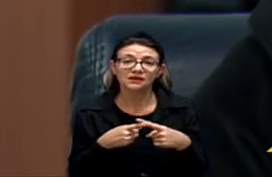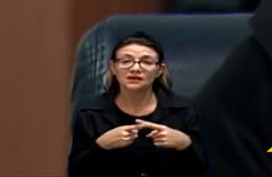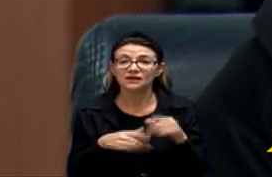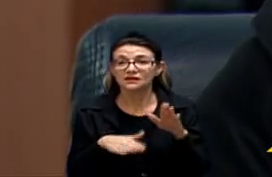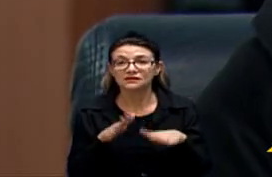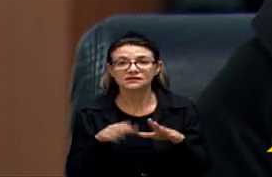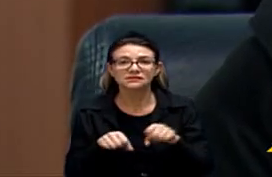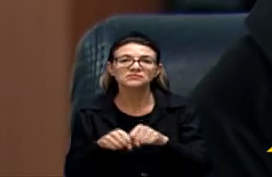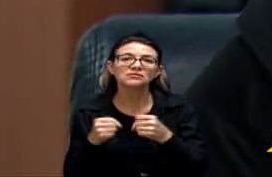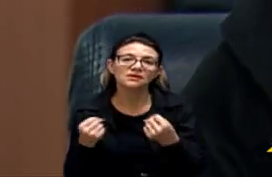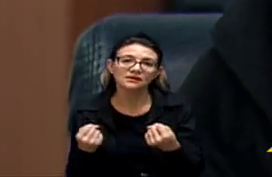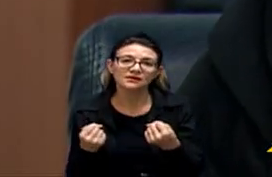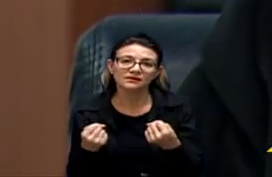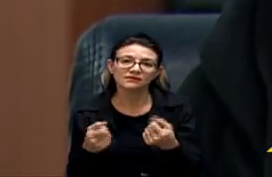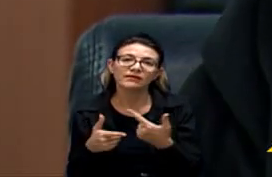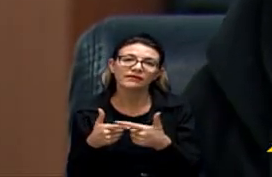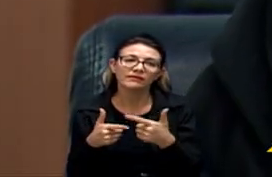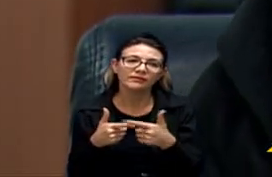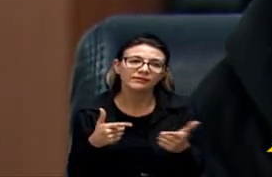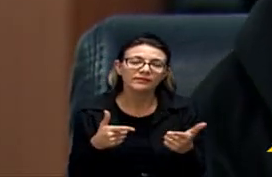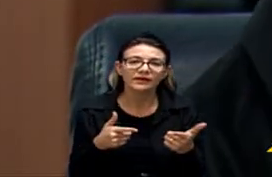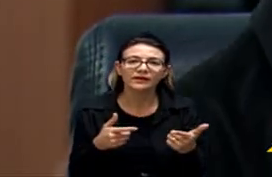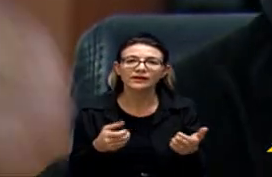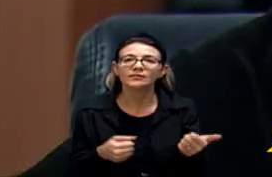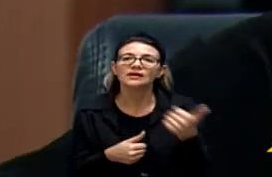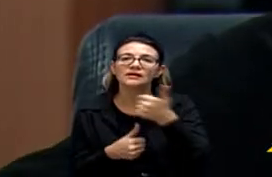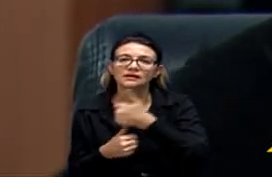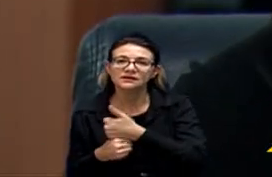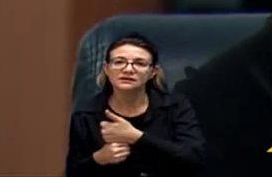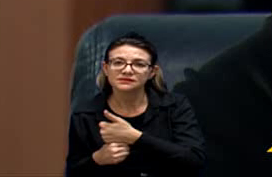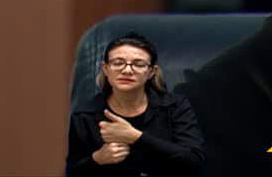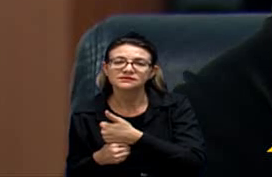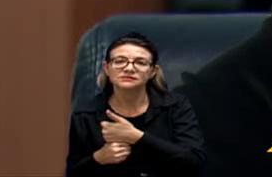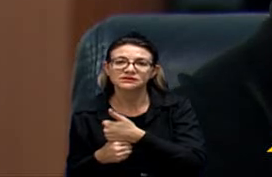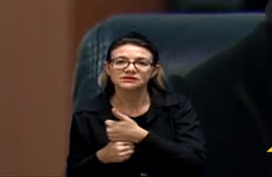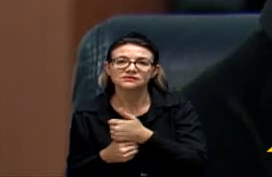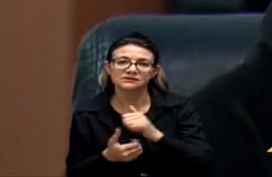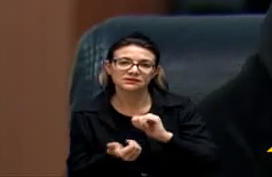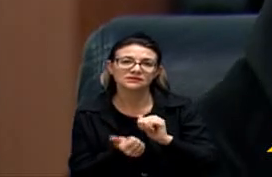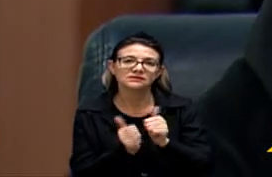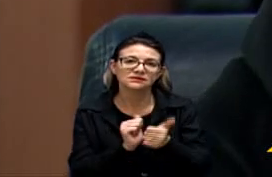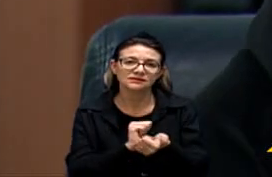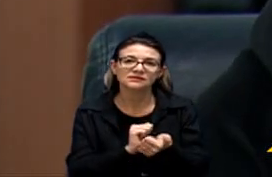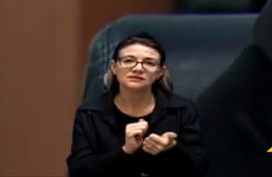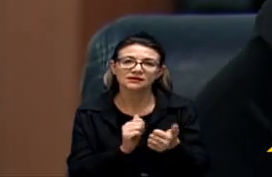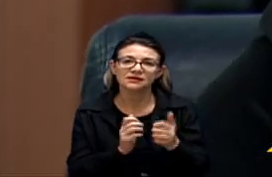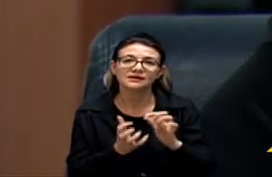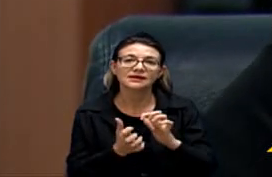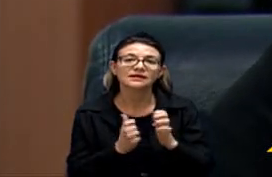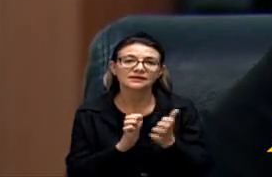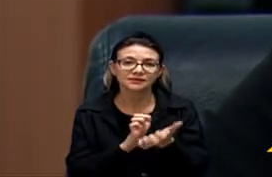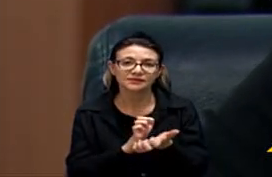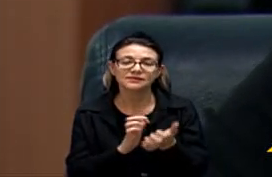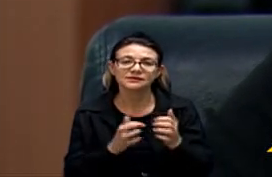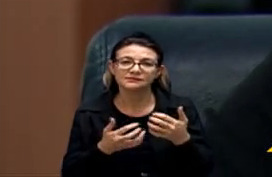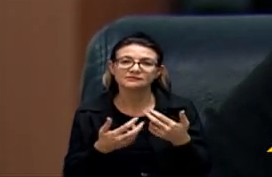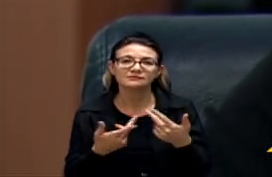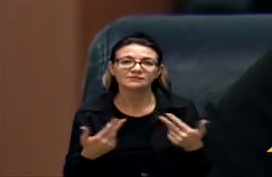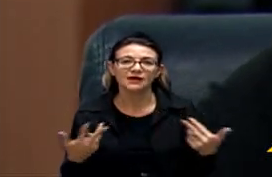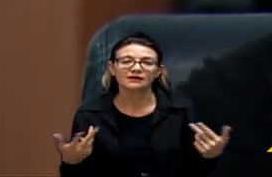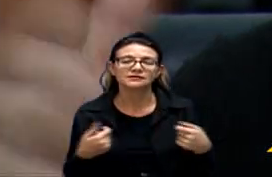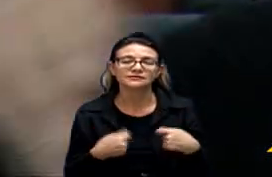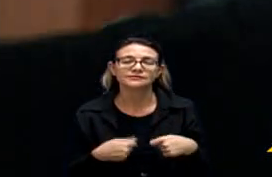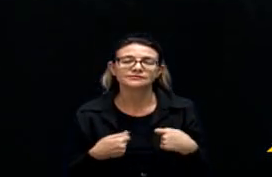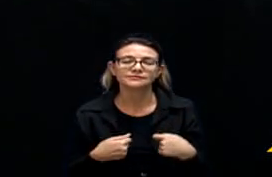reposição aí se você tem um que tem que dividir com outra pasta se aquele quebra como que faz